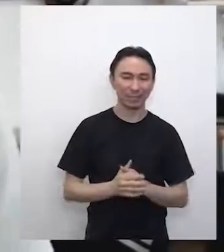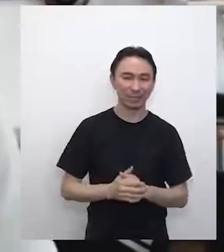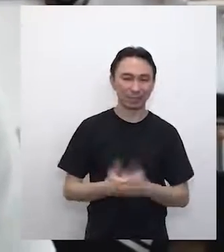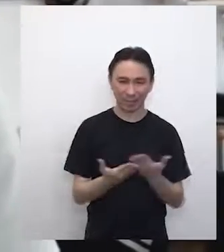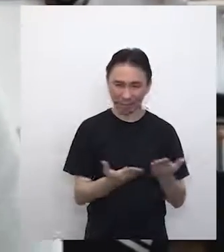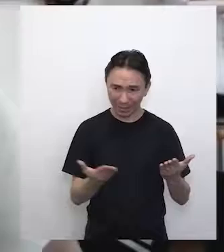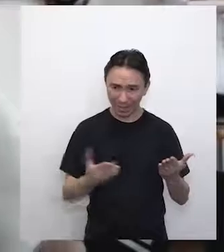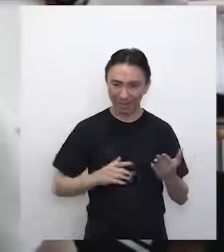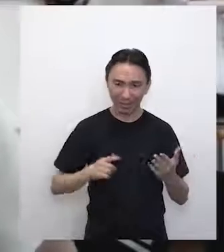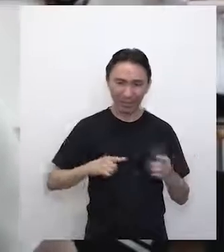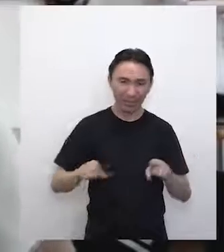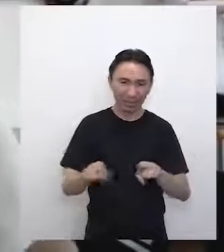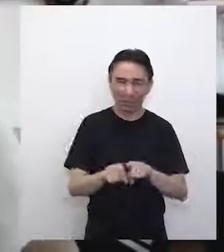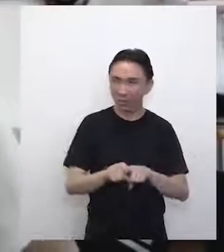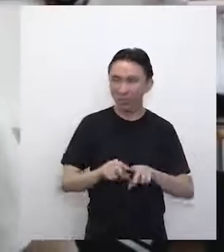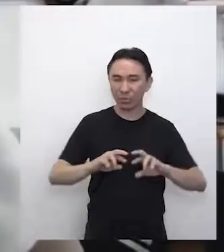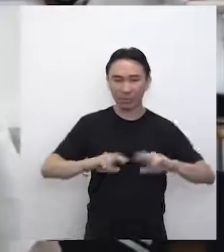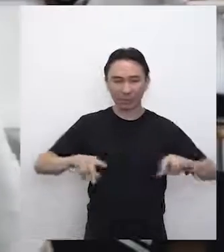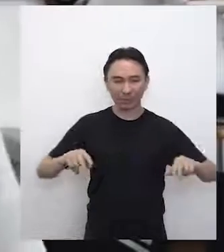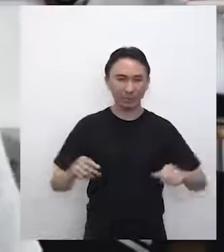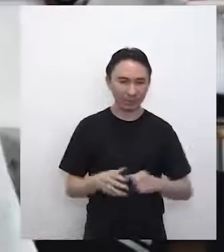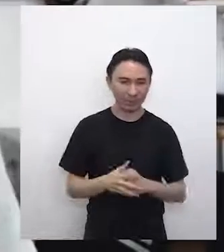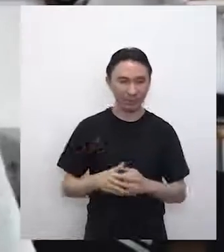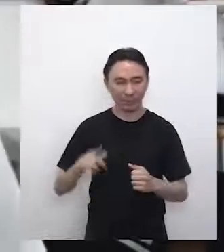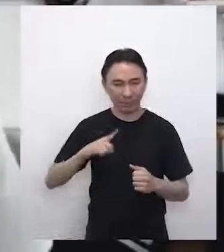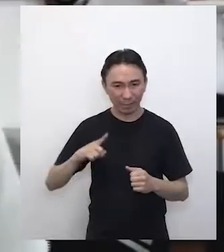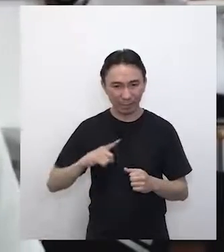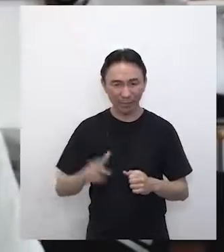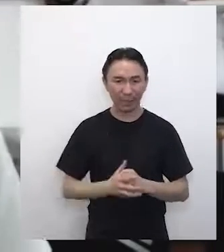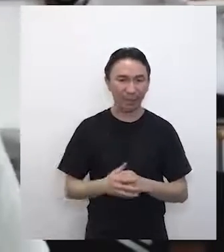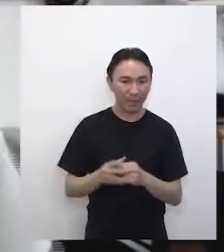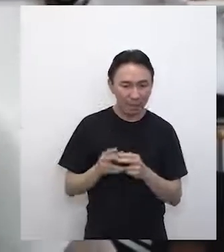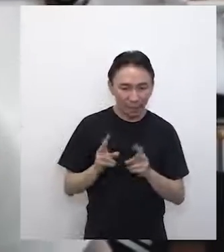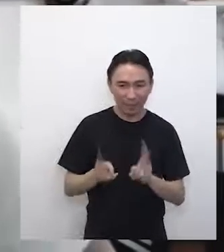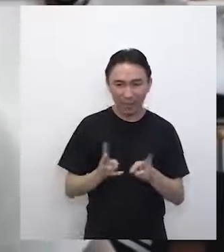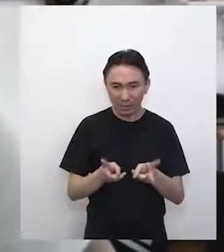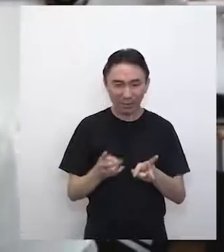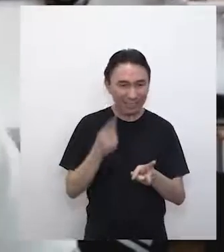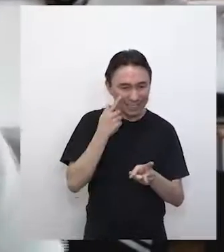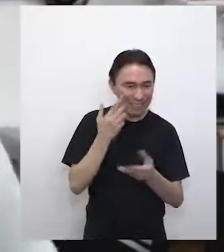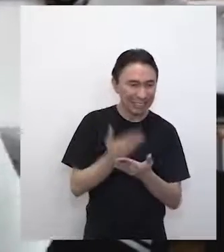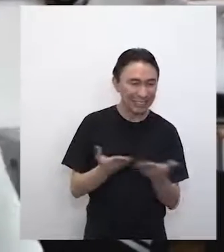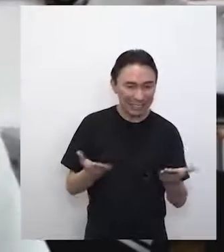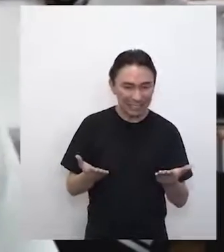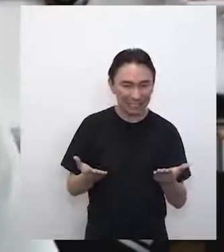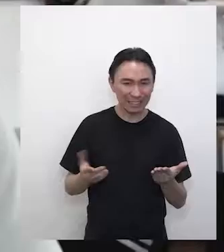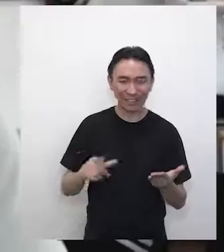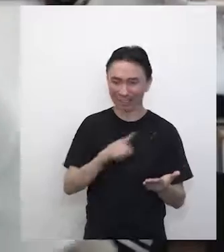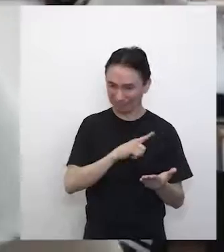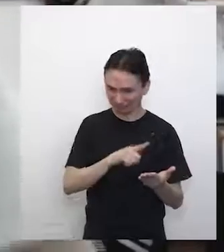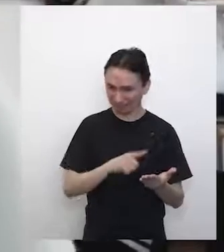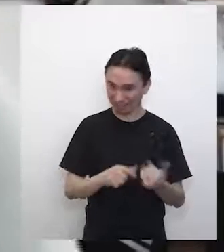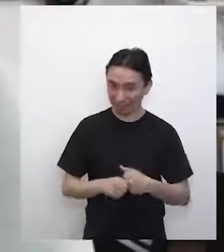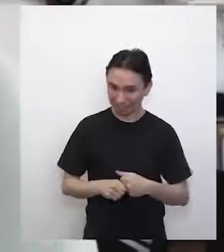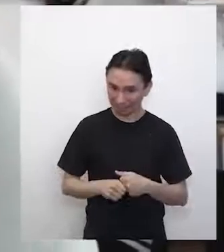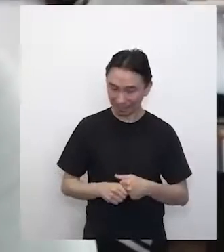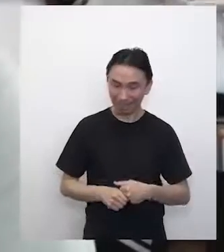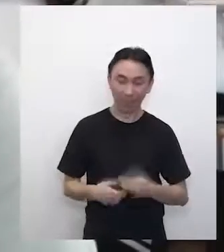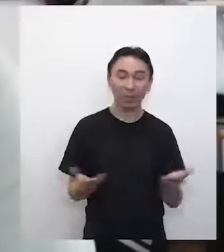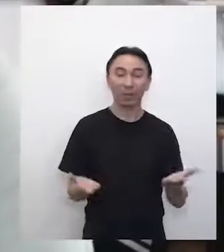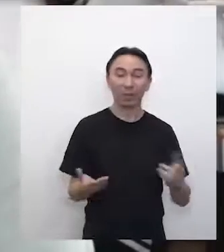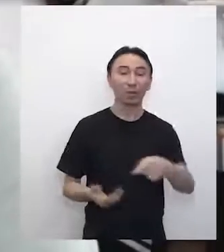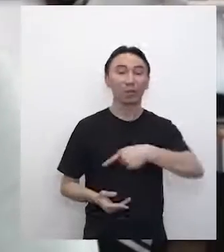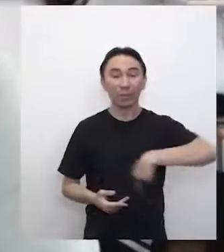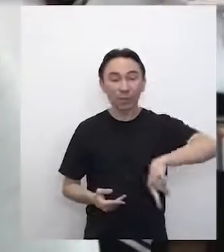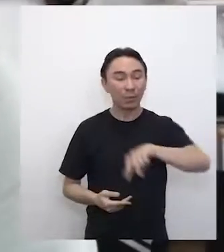vocês trazem também para a gente, acaba aparecendo lá no Instagram, então segue a gente lá, @CIEBP. Então, pessoal, começando a